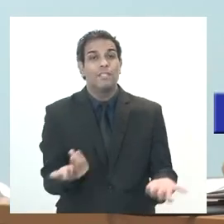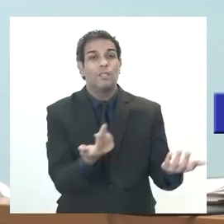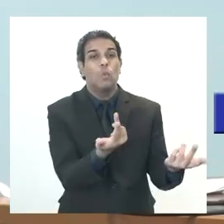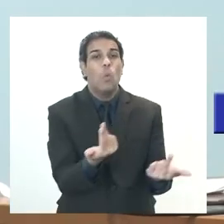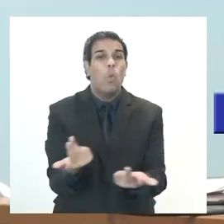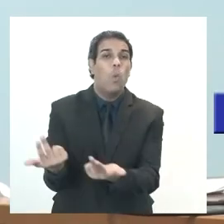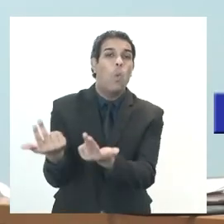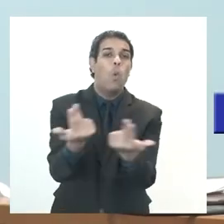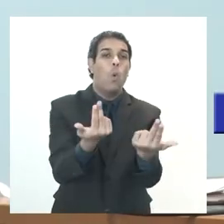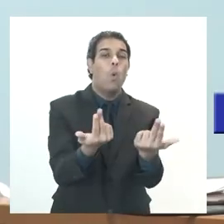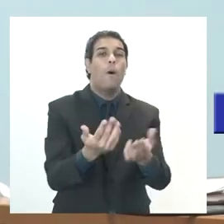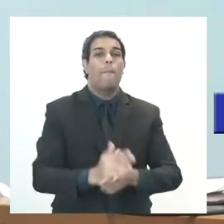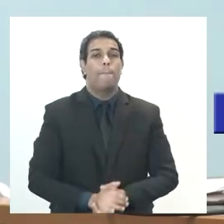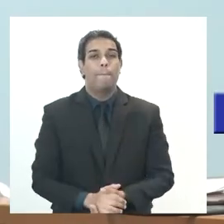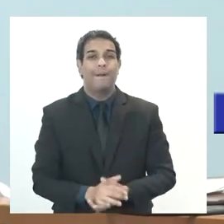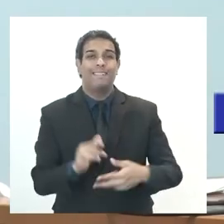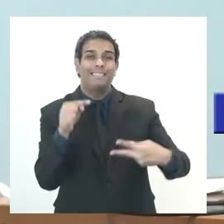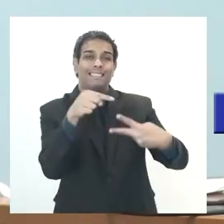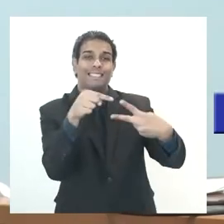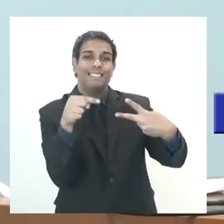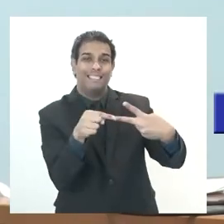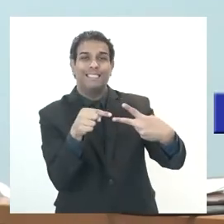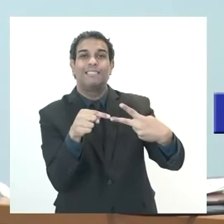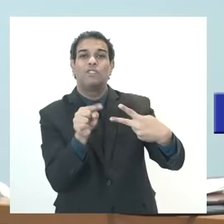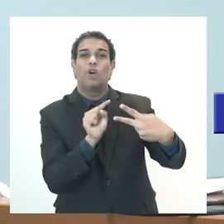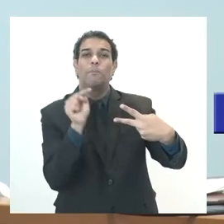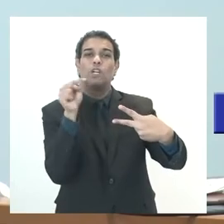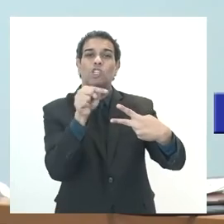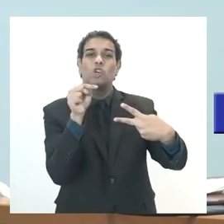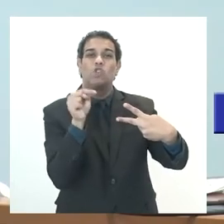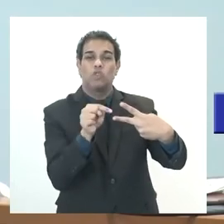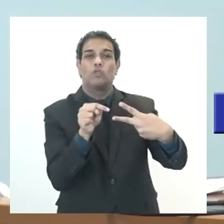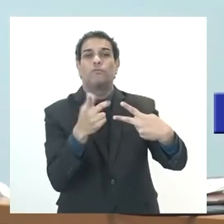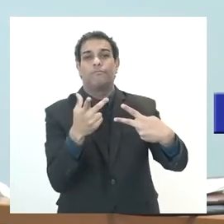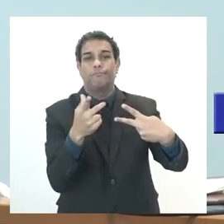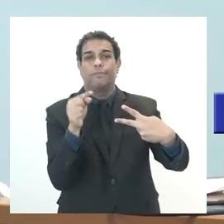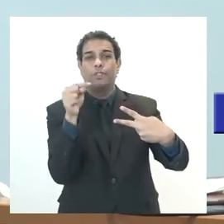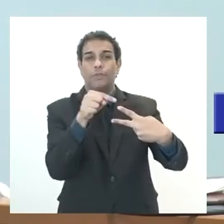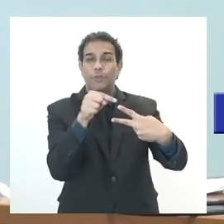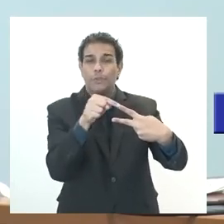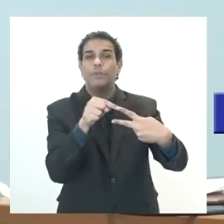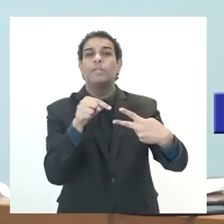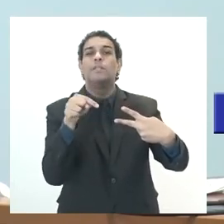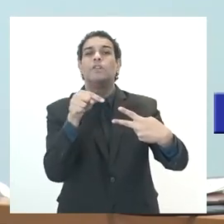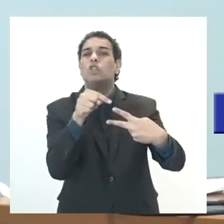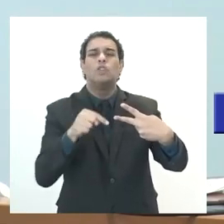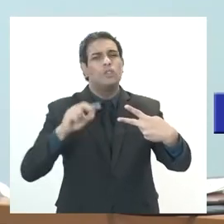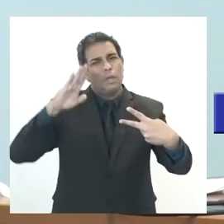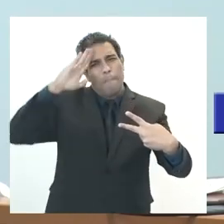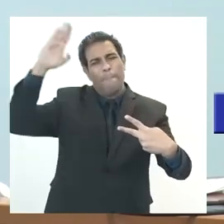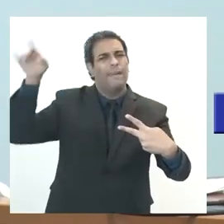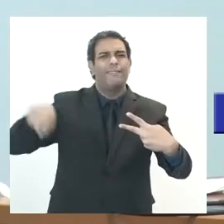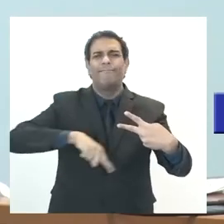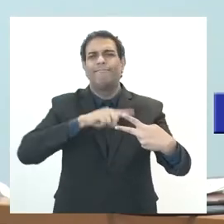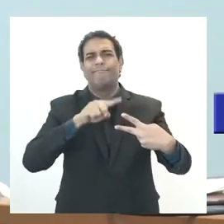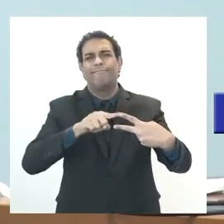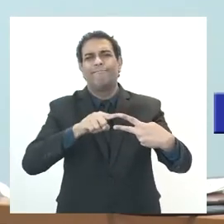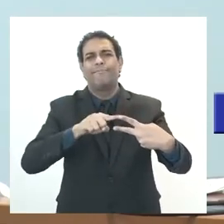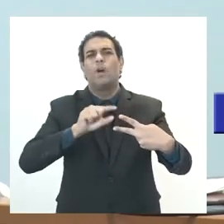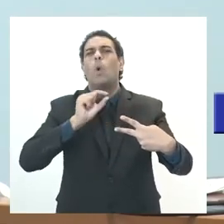malinha né ele tem dois grandes objetivos objetivos não Norte e a subsidiariedade mas os dois grandes objetivos são